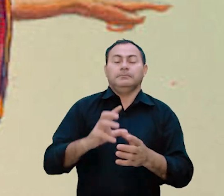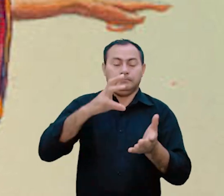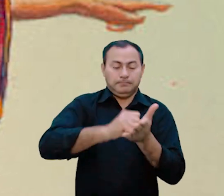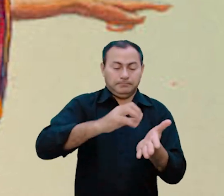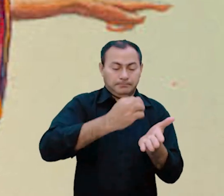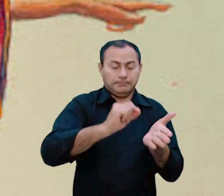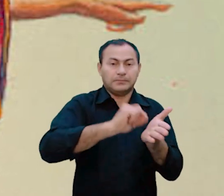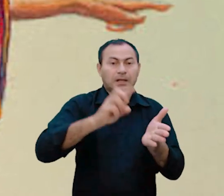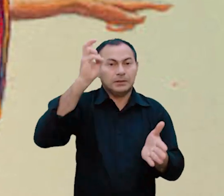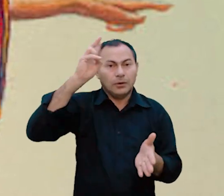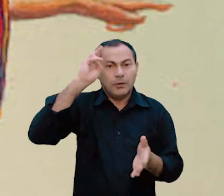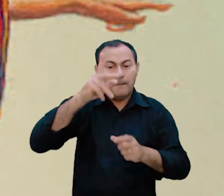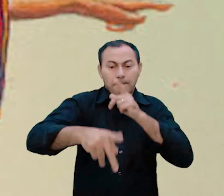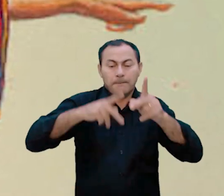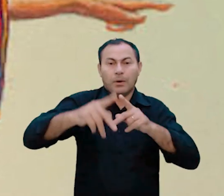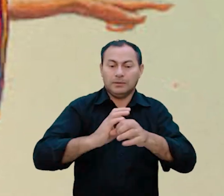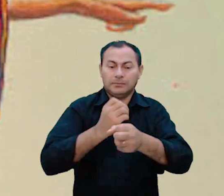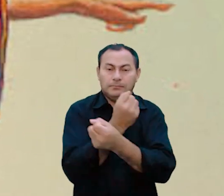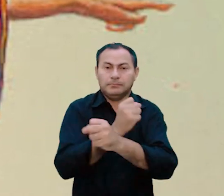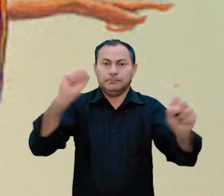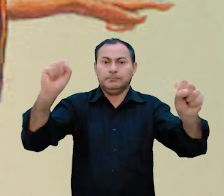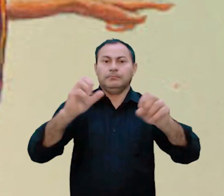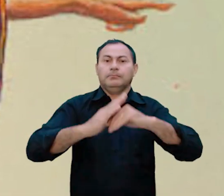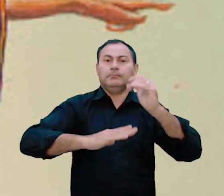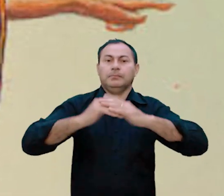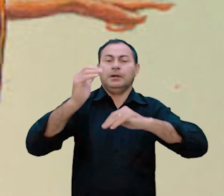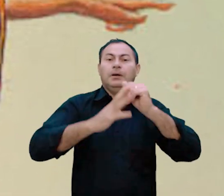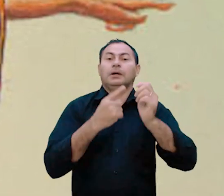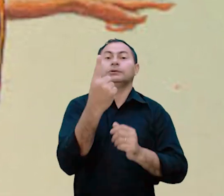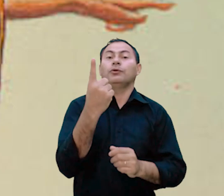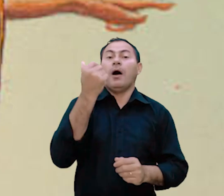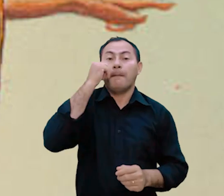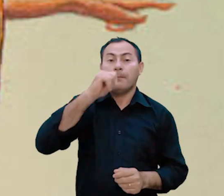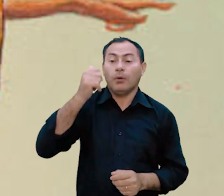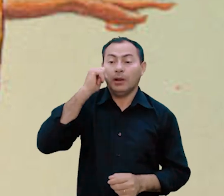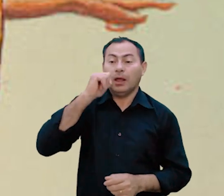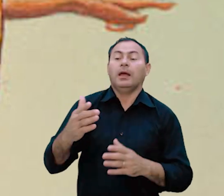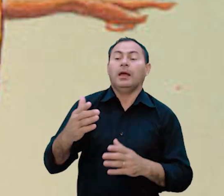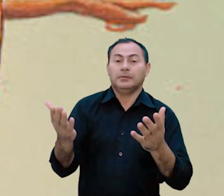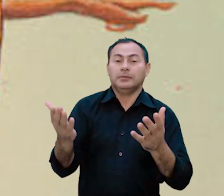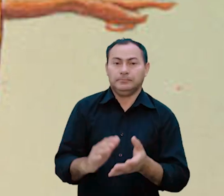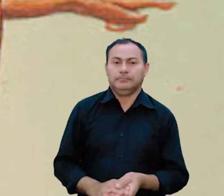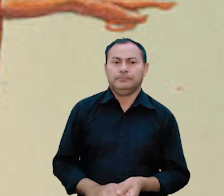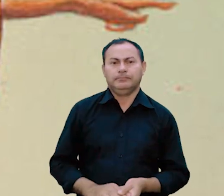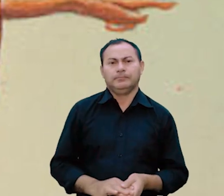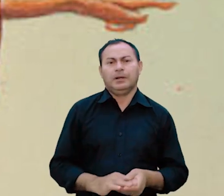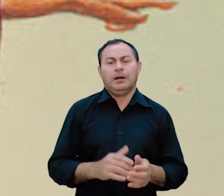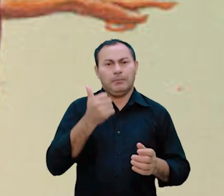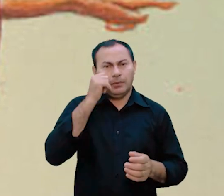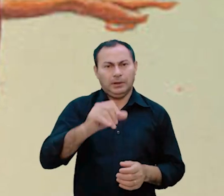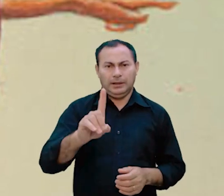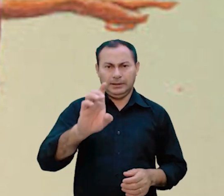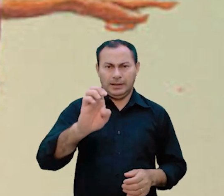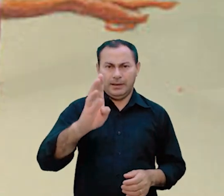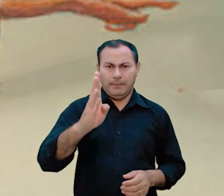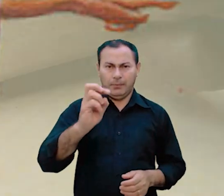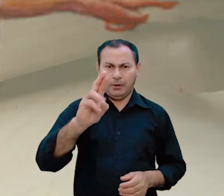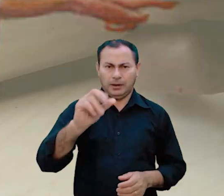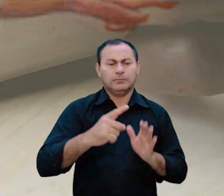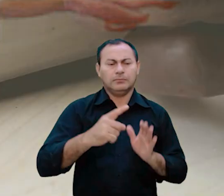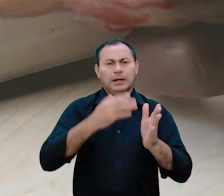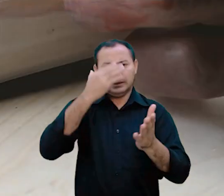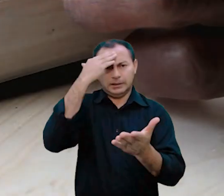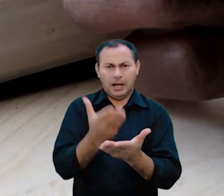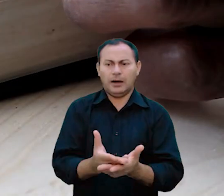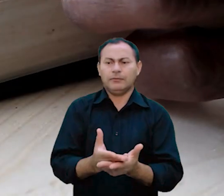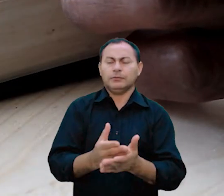mas ficará registrado na história que o povo foi libertado pelas mãos de uma mulher. Ela mostrou que acreditava